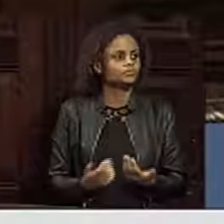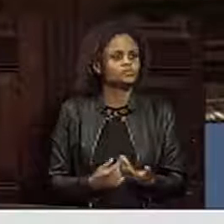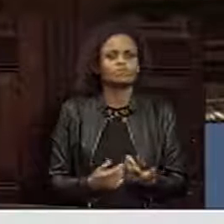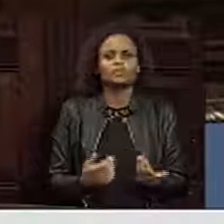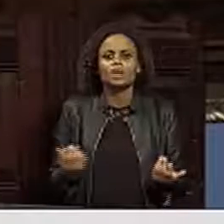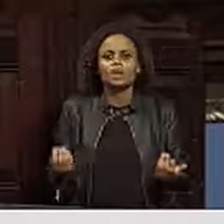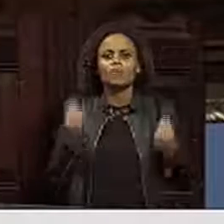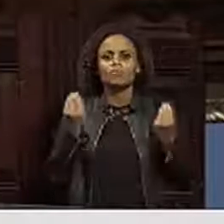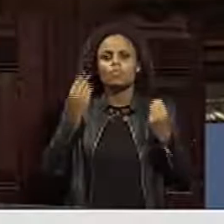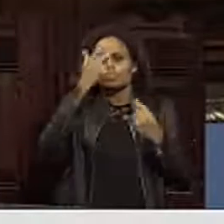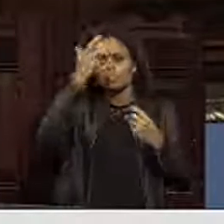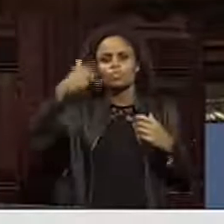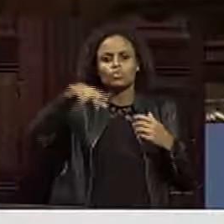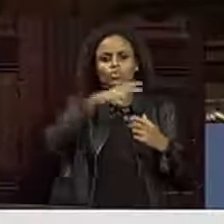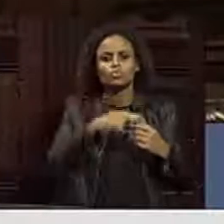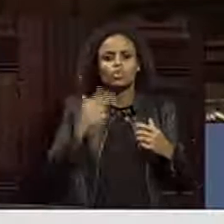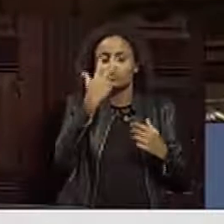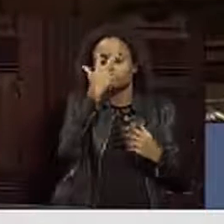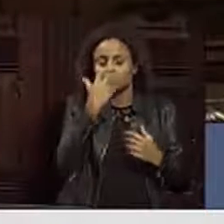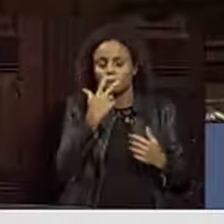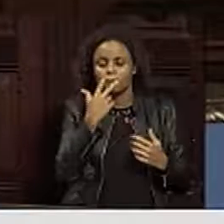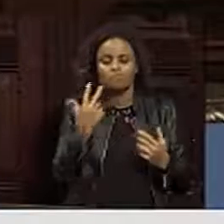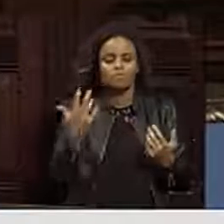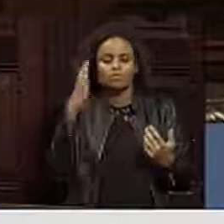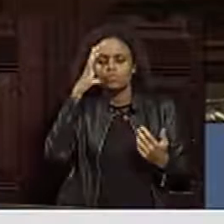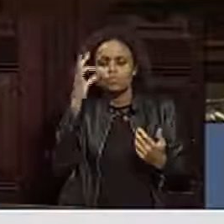não veja isso,